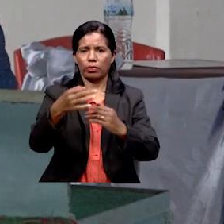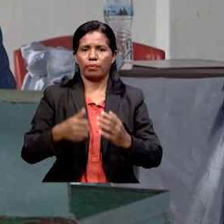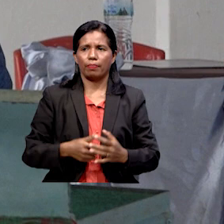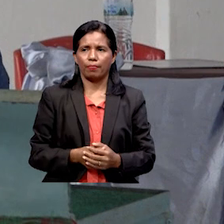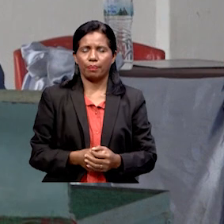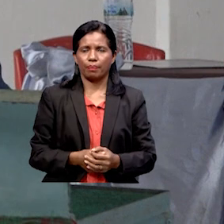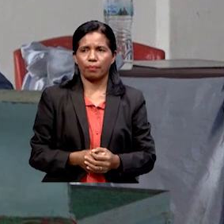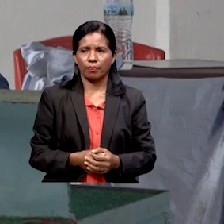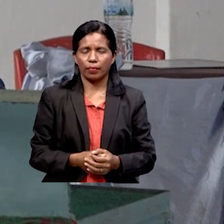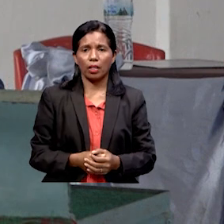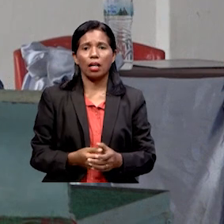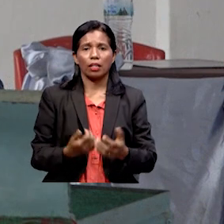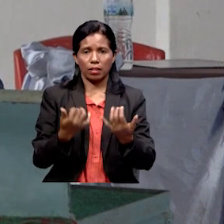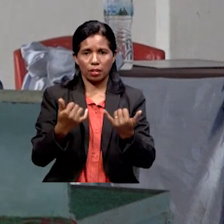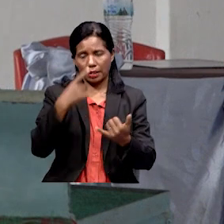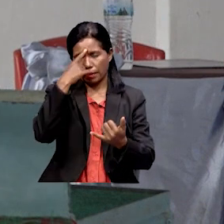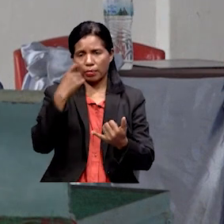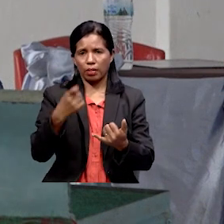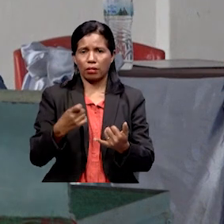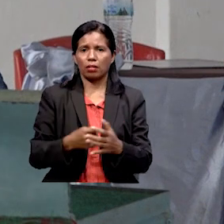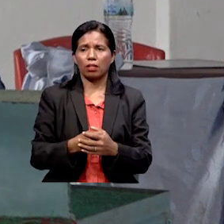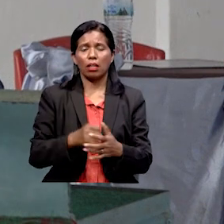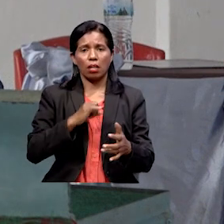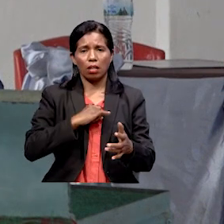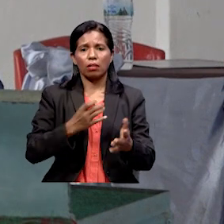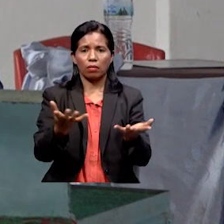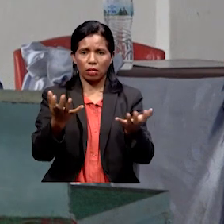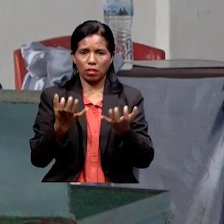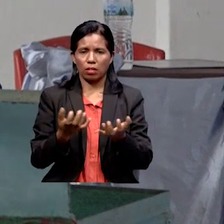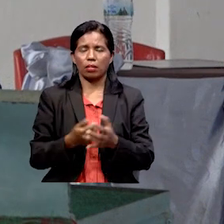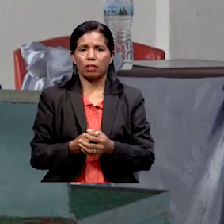né né doni ao cara cusuba